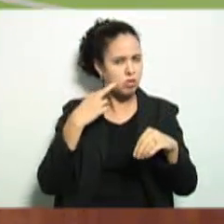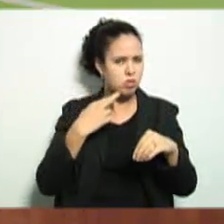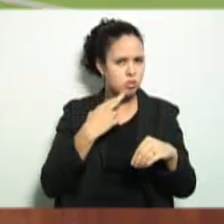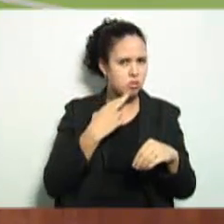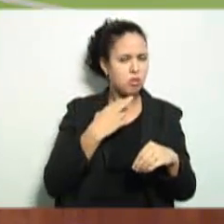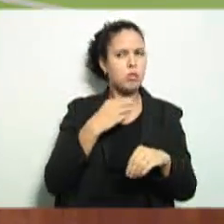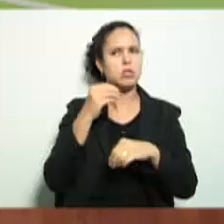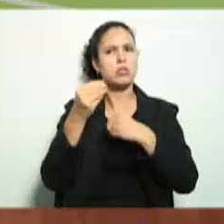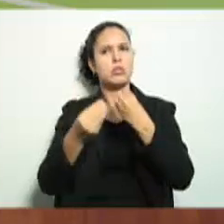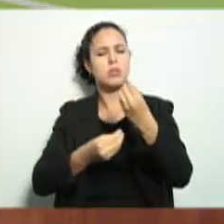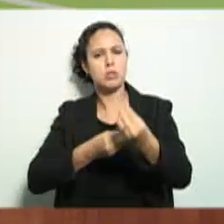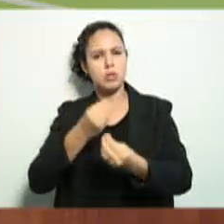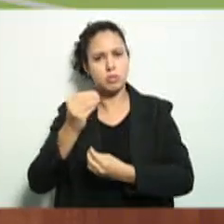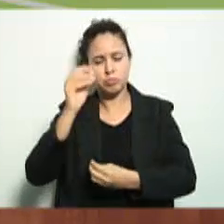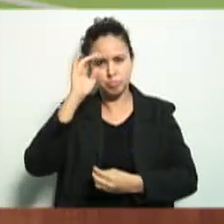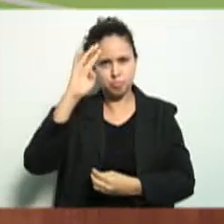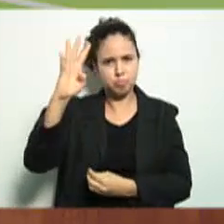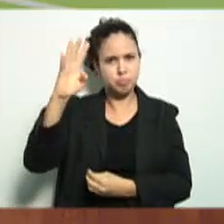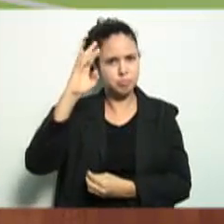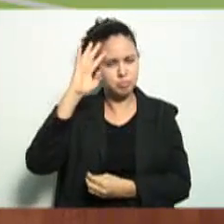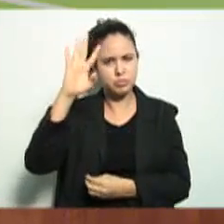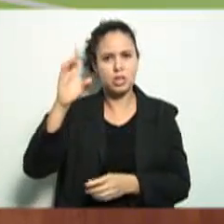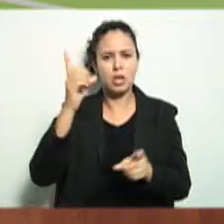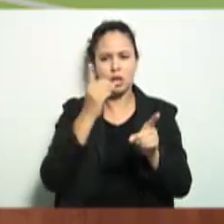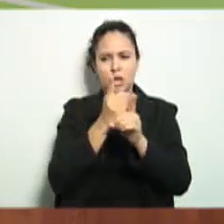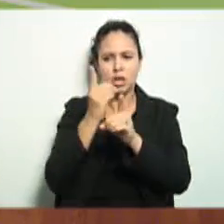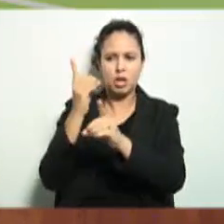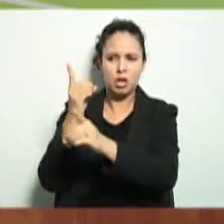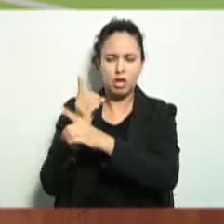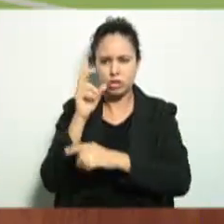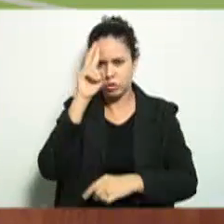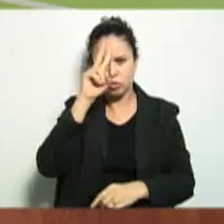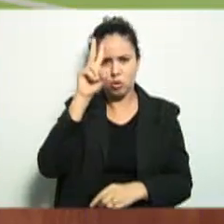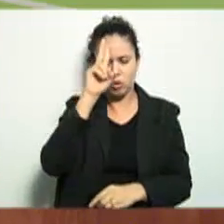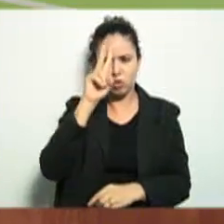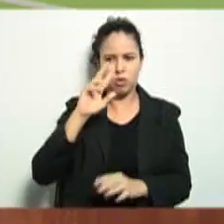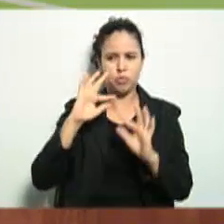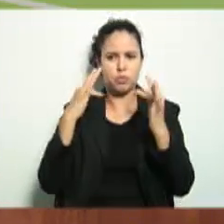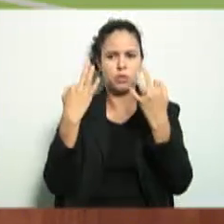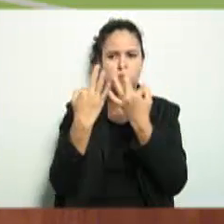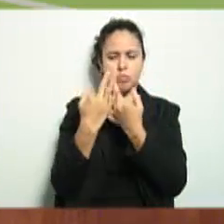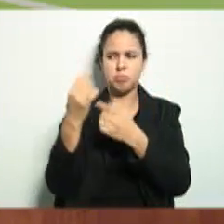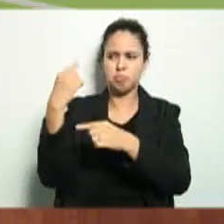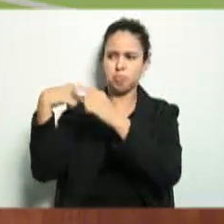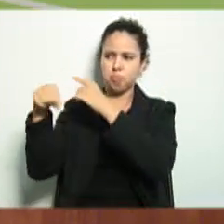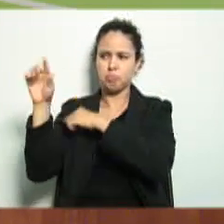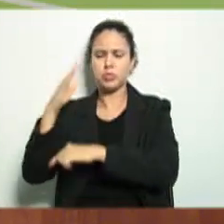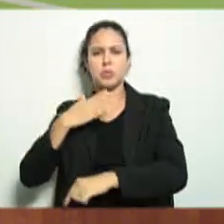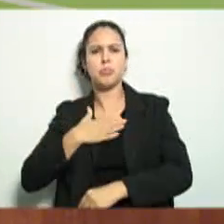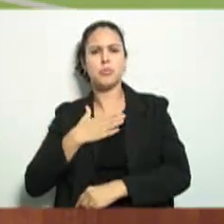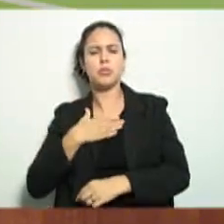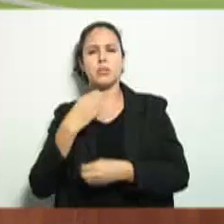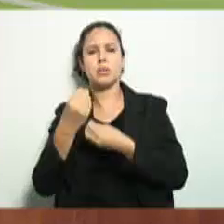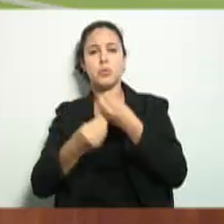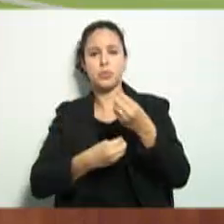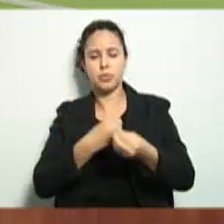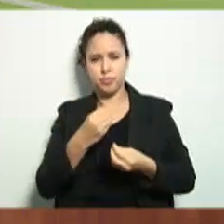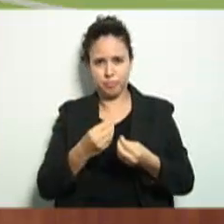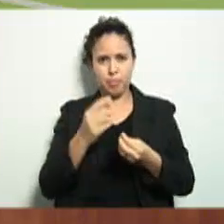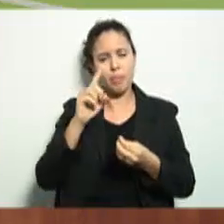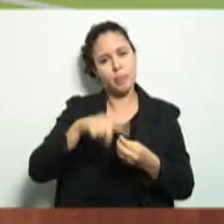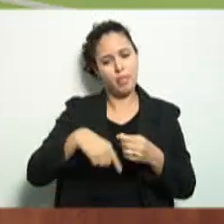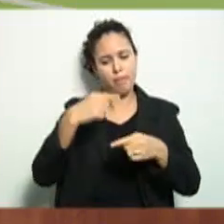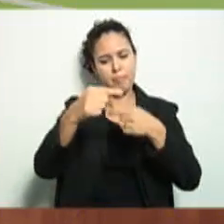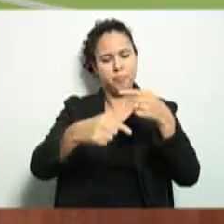vários ciclos, vocês conseguem identificar a história de vocês. O ciclo da borracha, ele foi muito importante